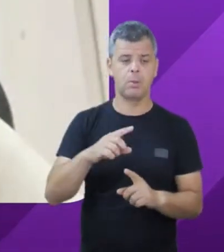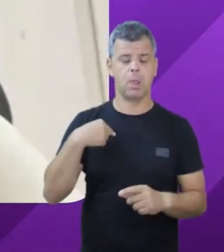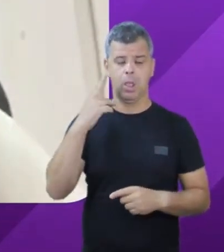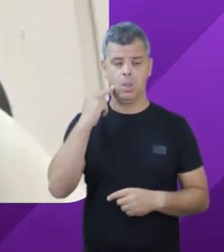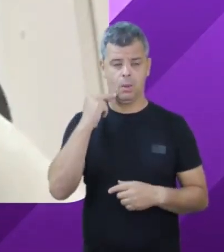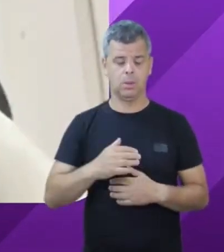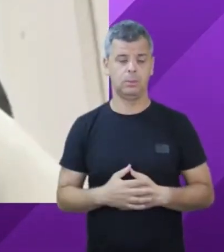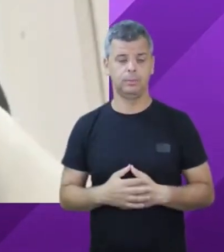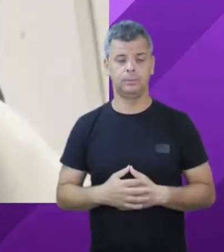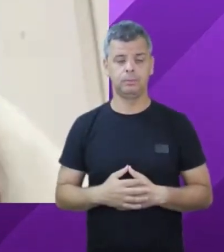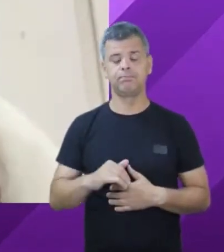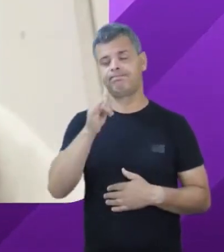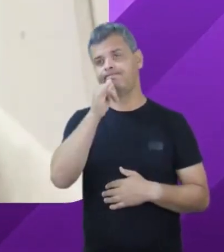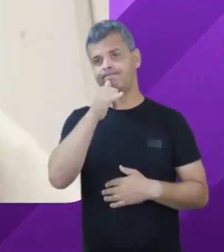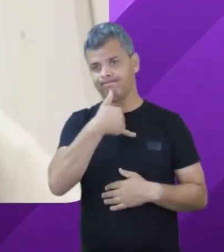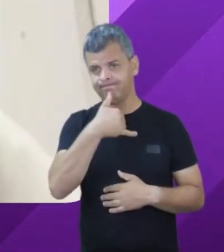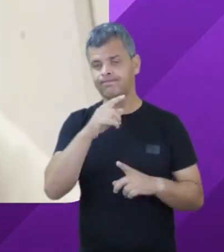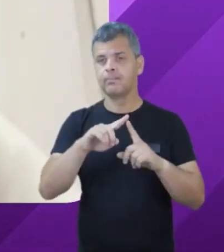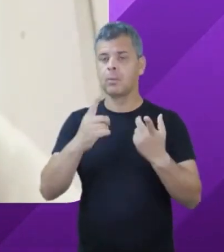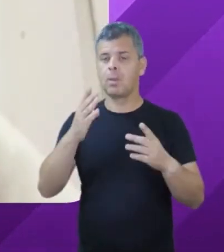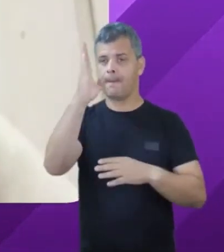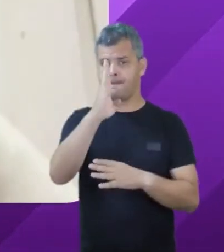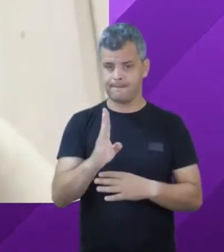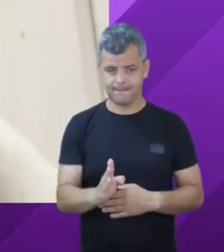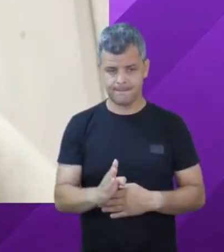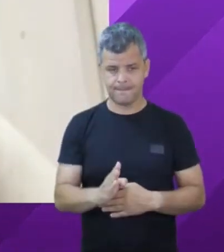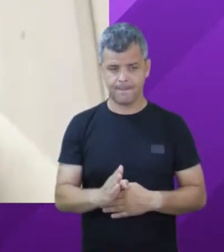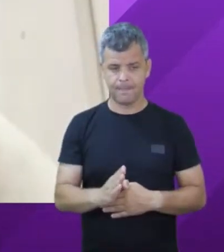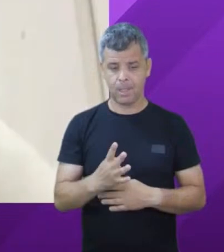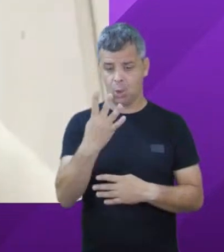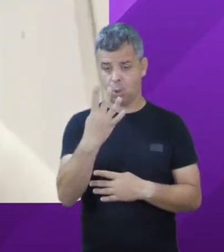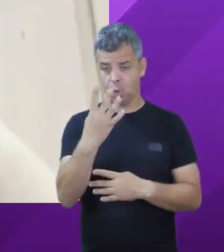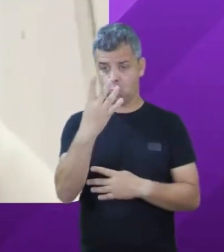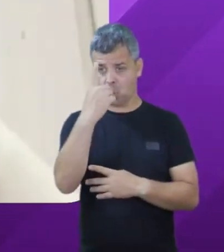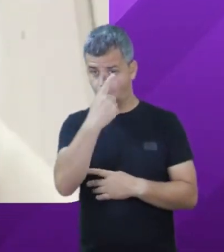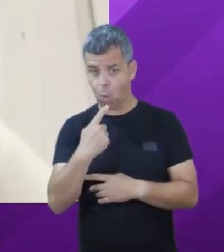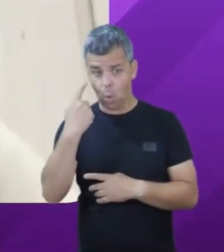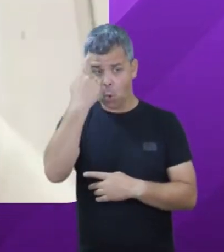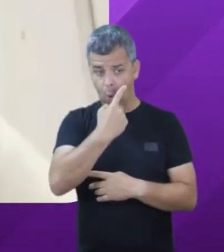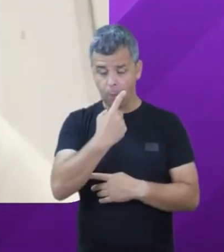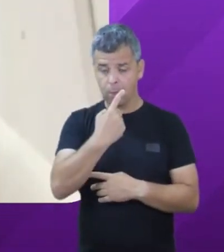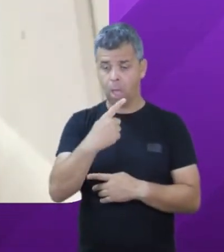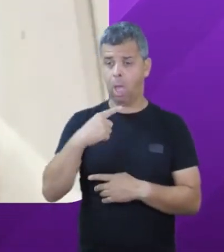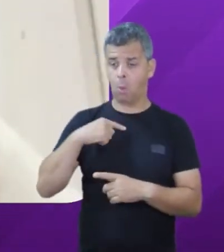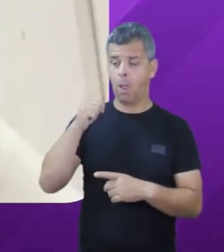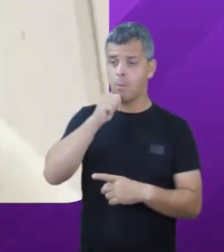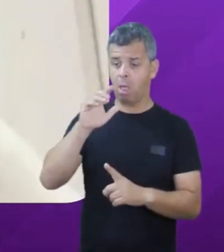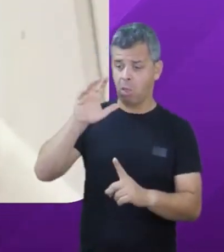normalizada. Infelizmente, no Brasil, a cada 4 horas, uma mulher é vítima de violência.